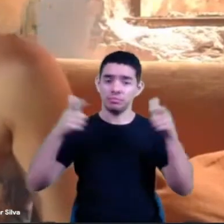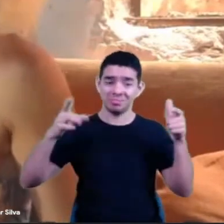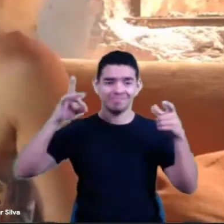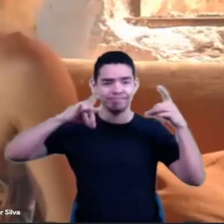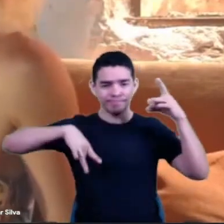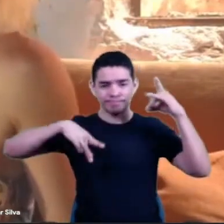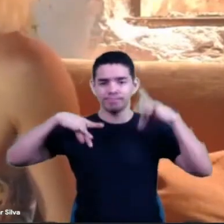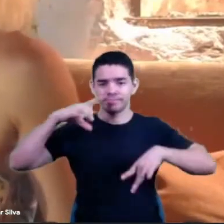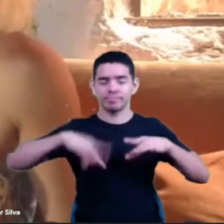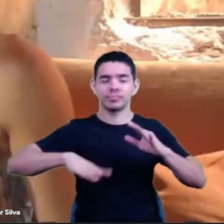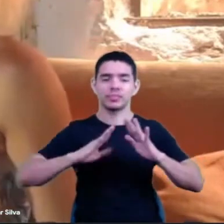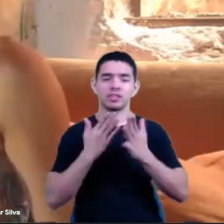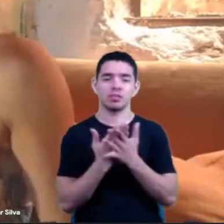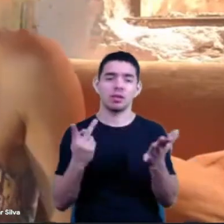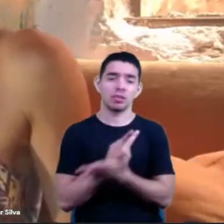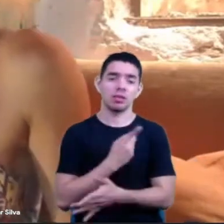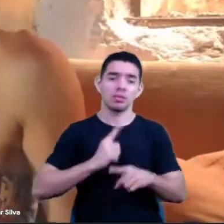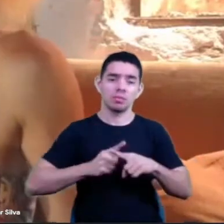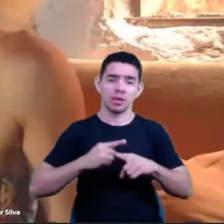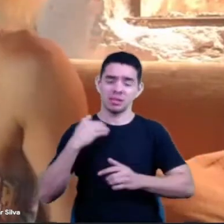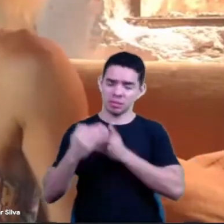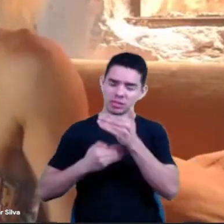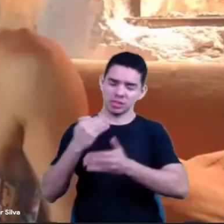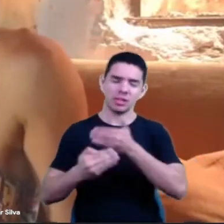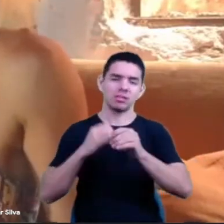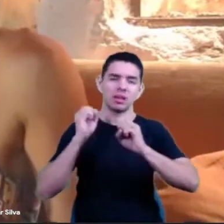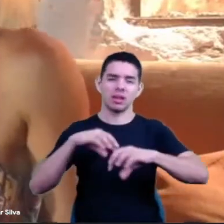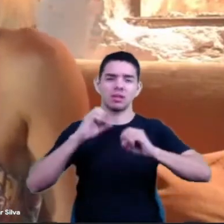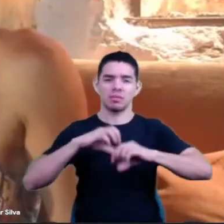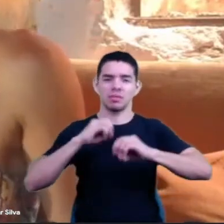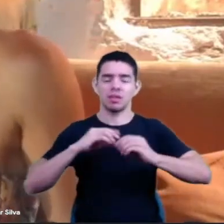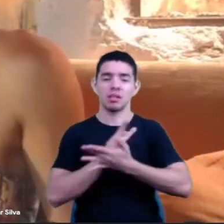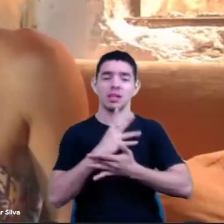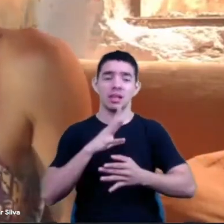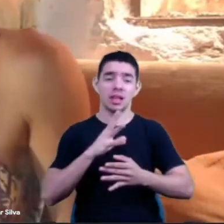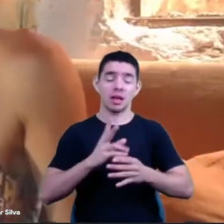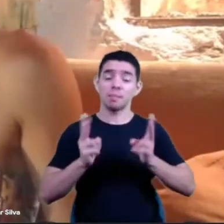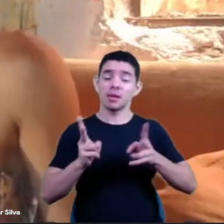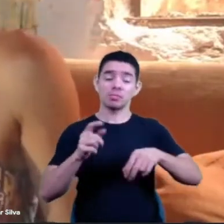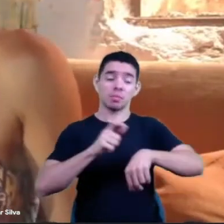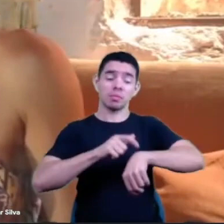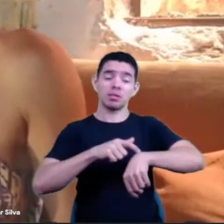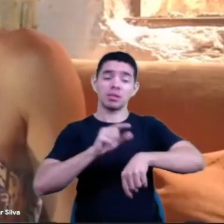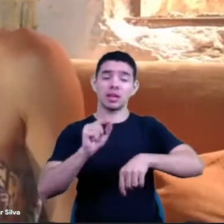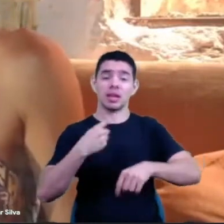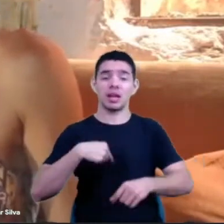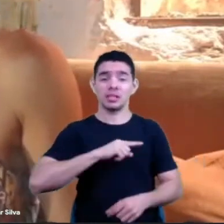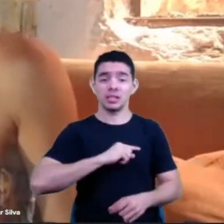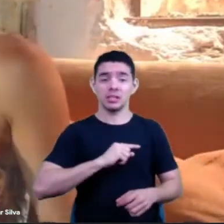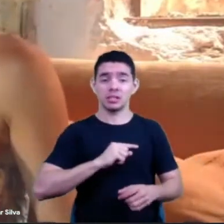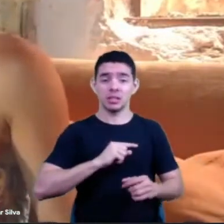escolar acontece porque esse processo educacional acontece no mesmo período em que a